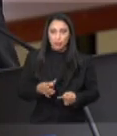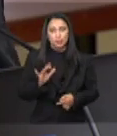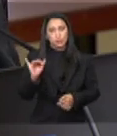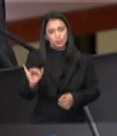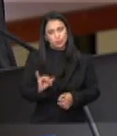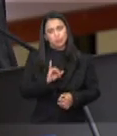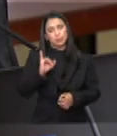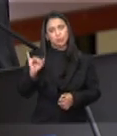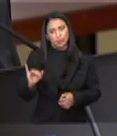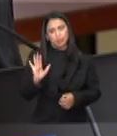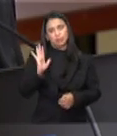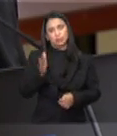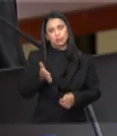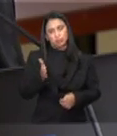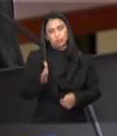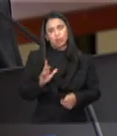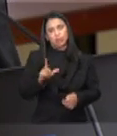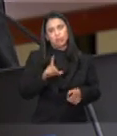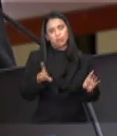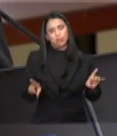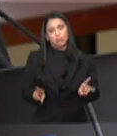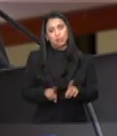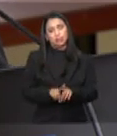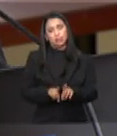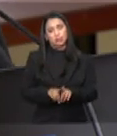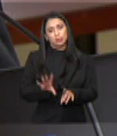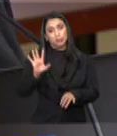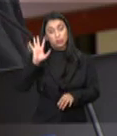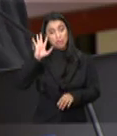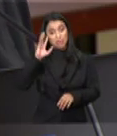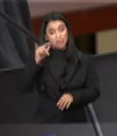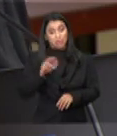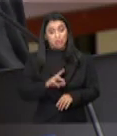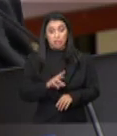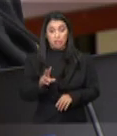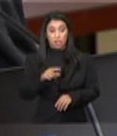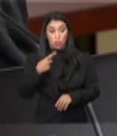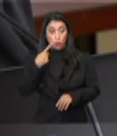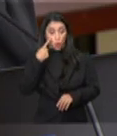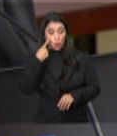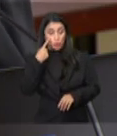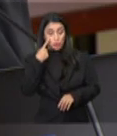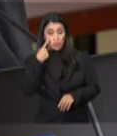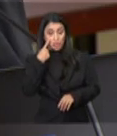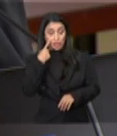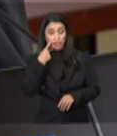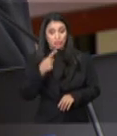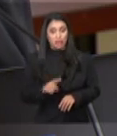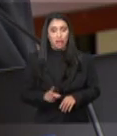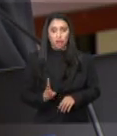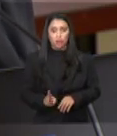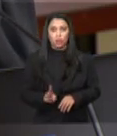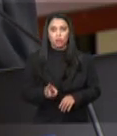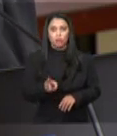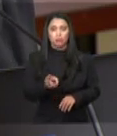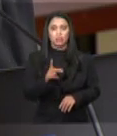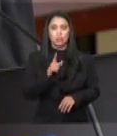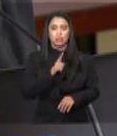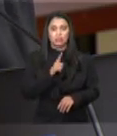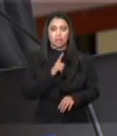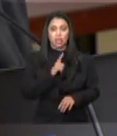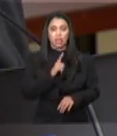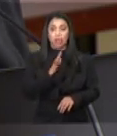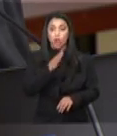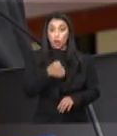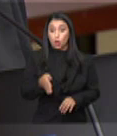também foi definido que a não observância dessa sequência acarretaria